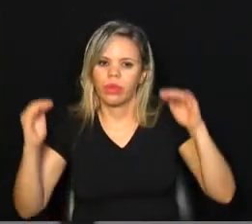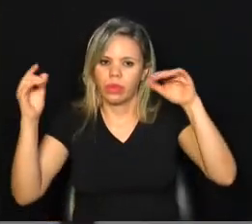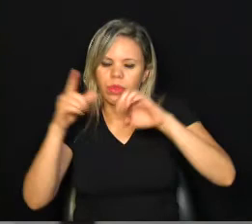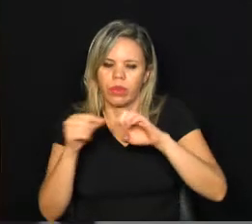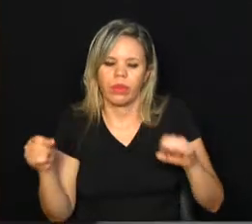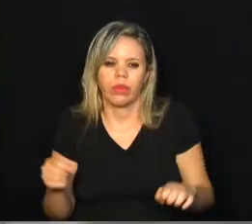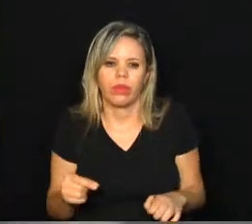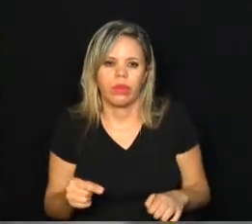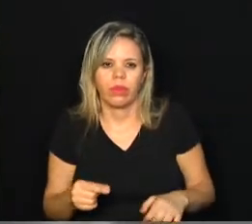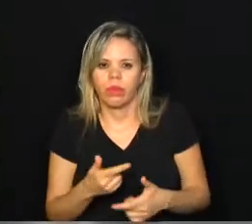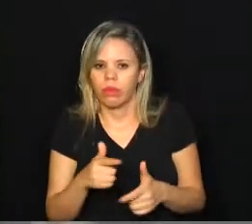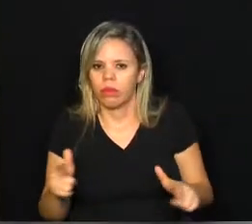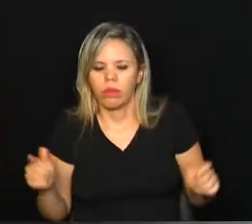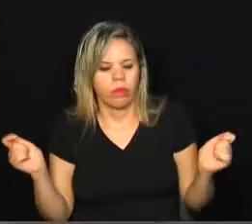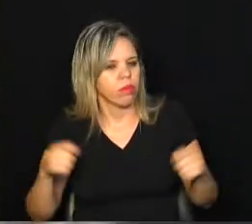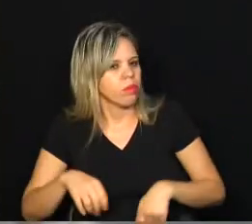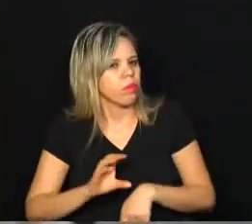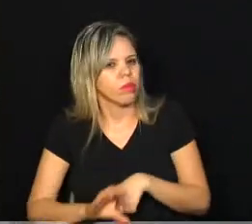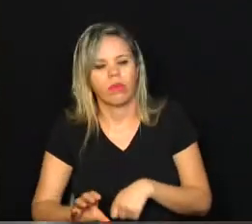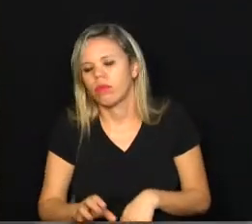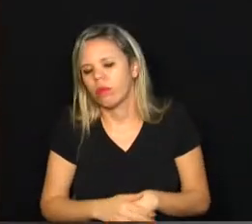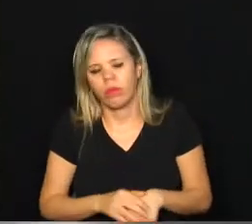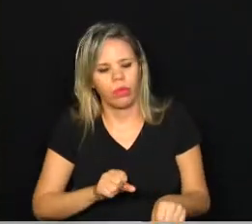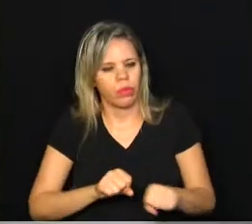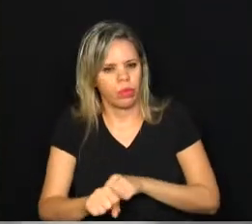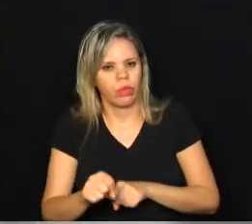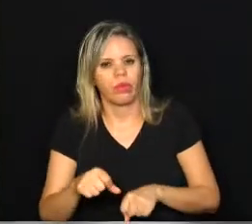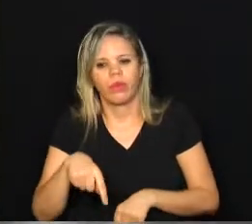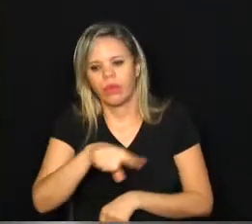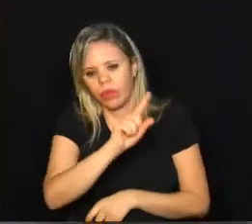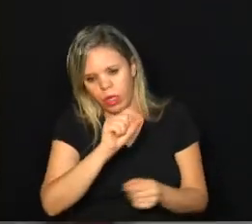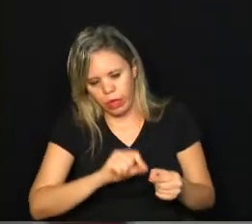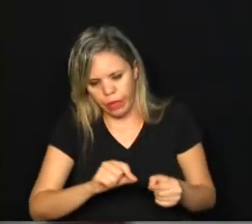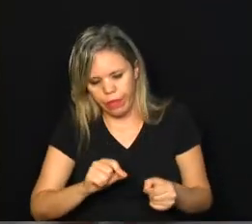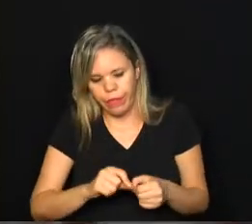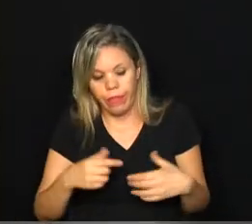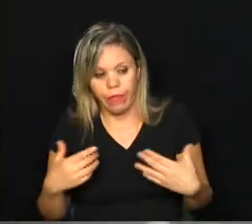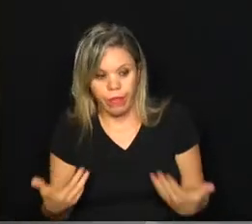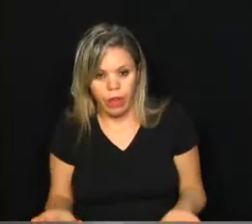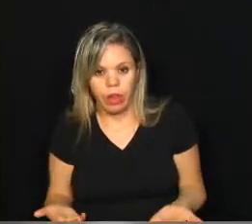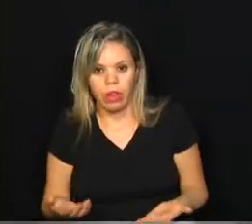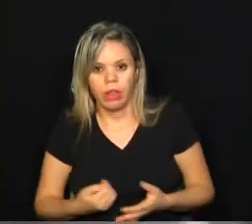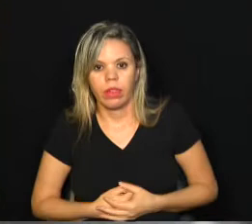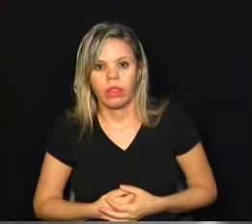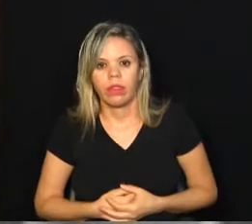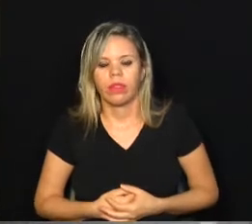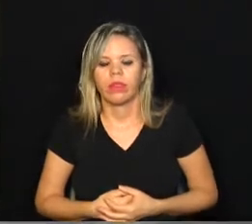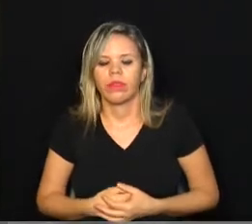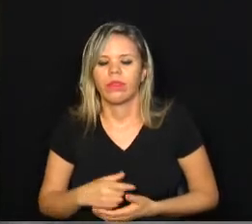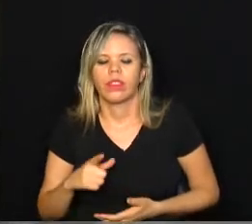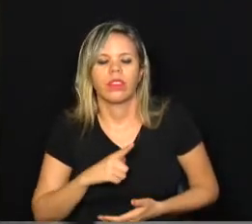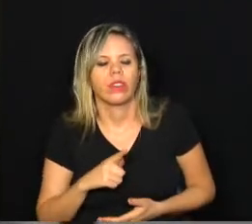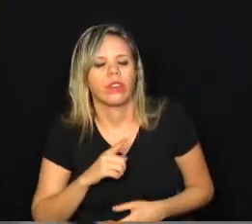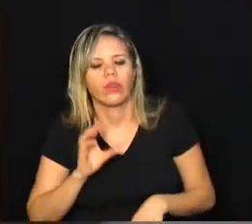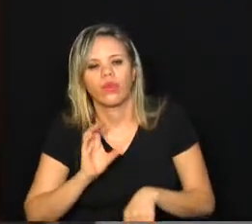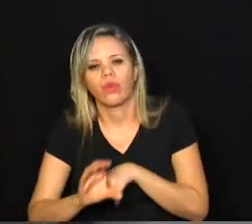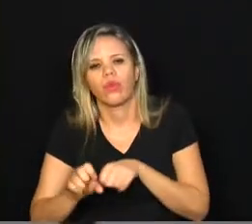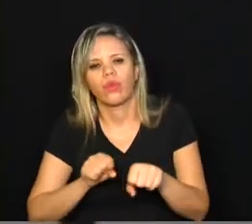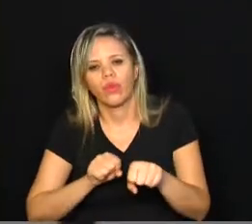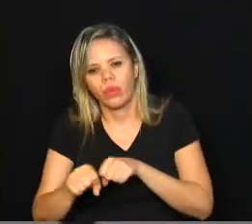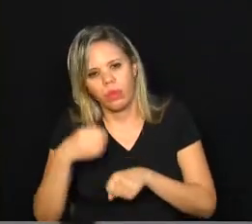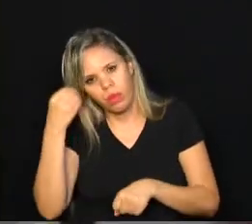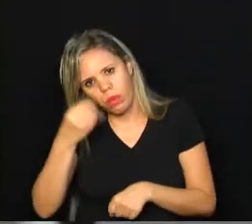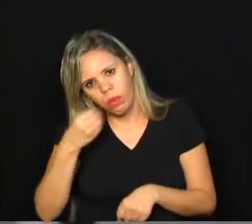que mesmo sem ter essa capacitação, sem ter essa formação, ele vai lá e faz. No entanto, você ter a capacitação, você